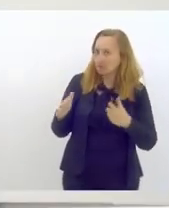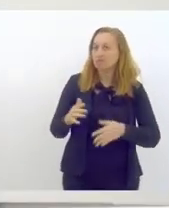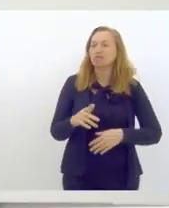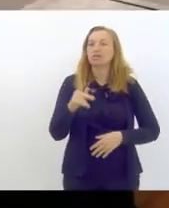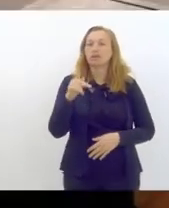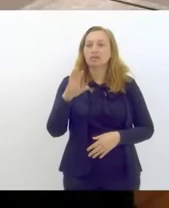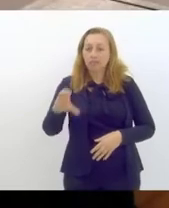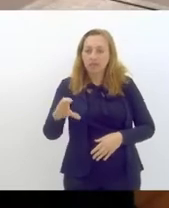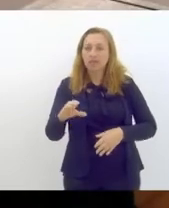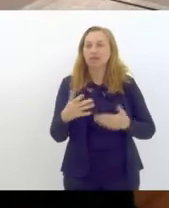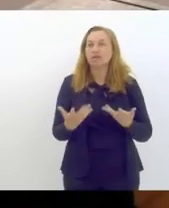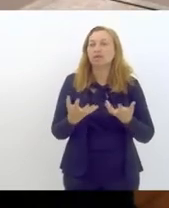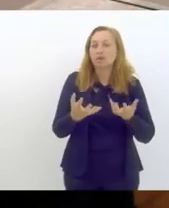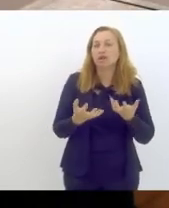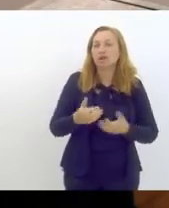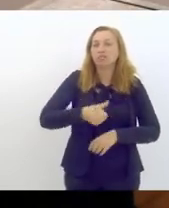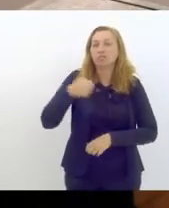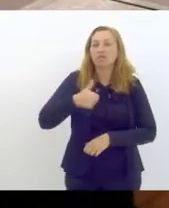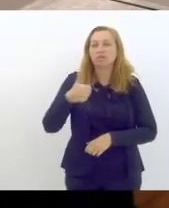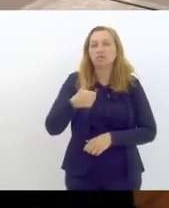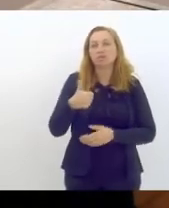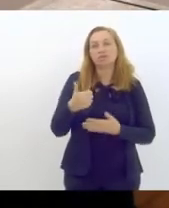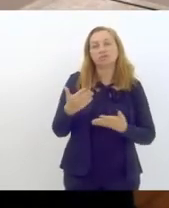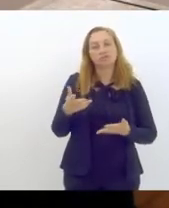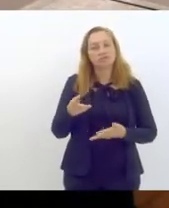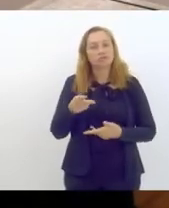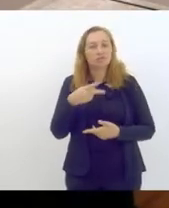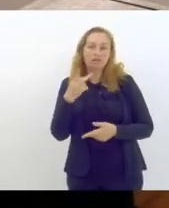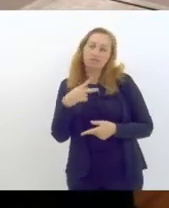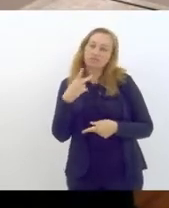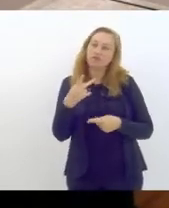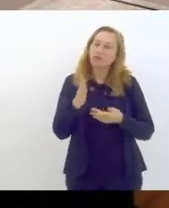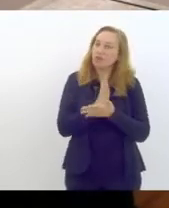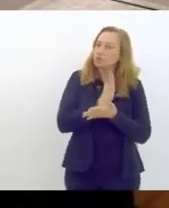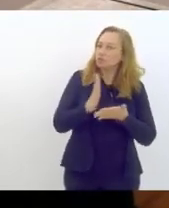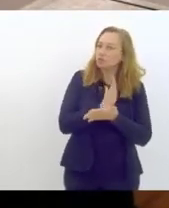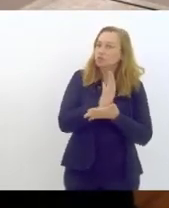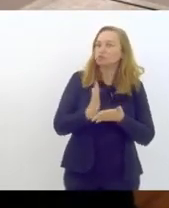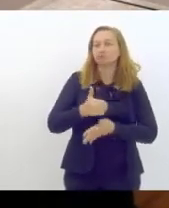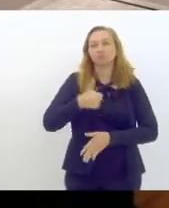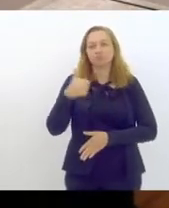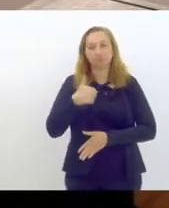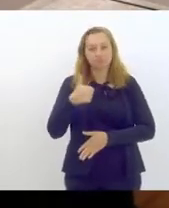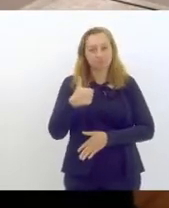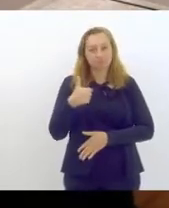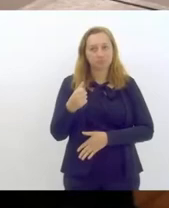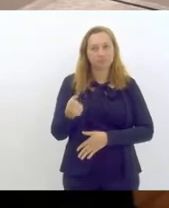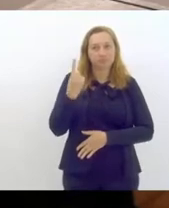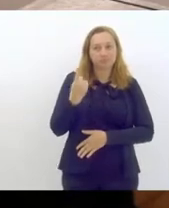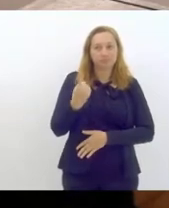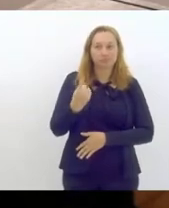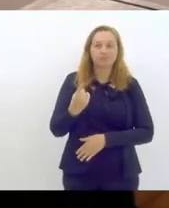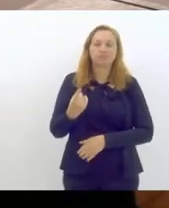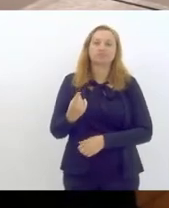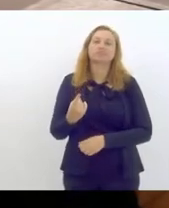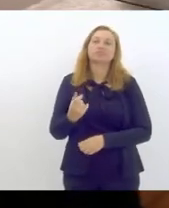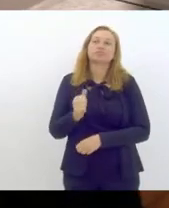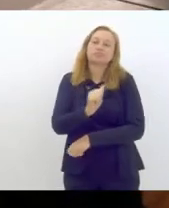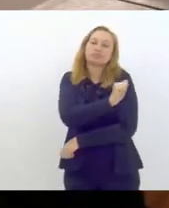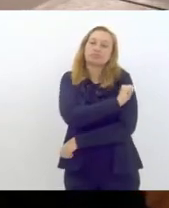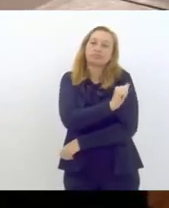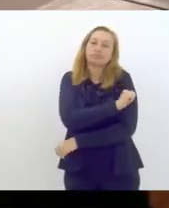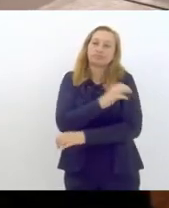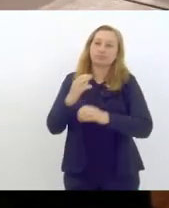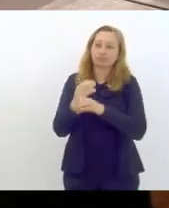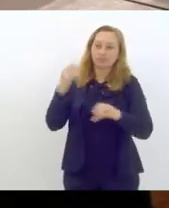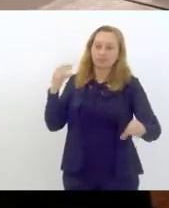PEC. E eu quero primeiro fazer algumas manifestações, primeiro como ex-estudante de engenharia da UFRJ.